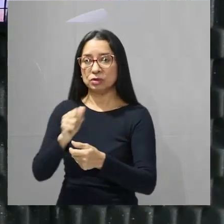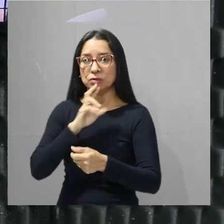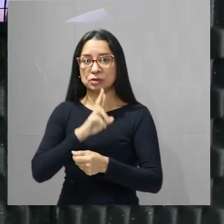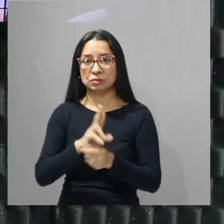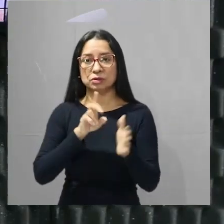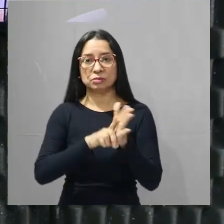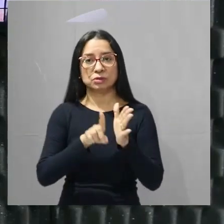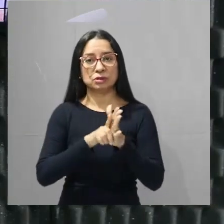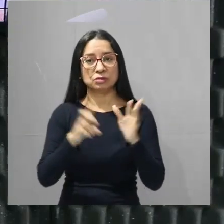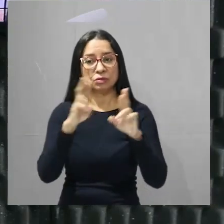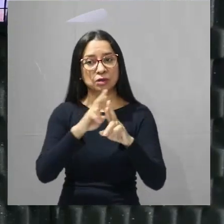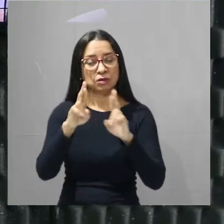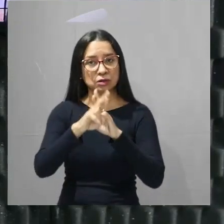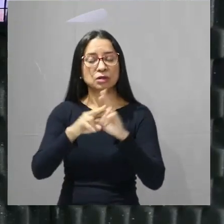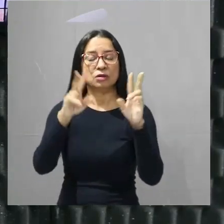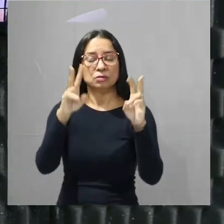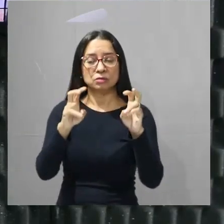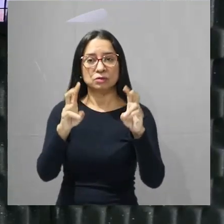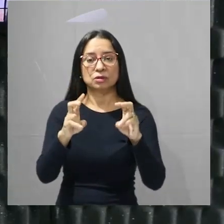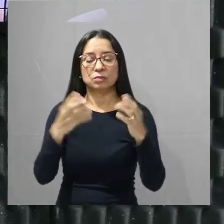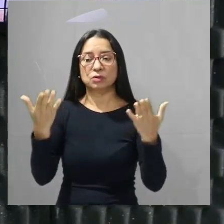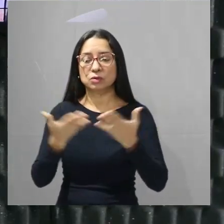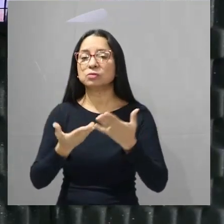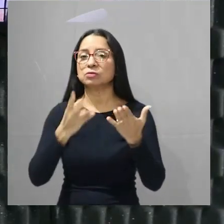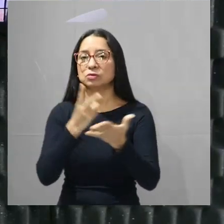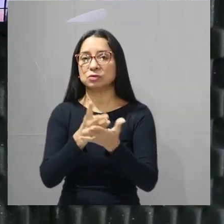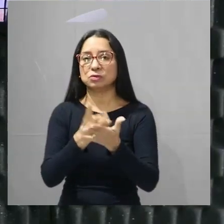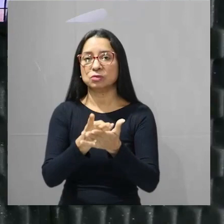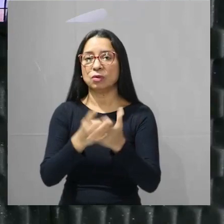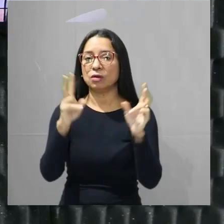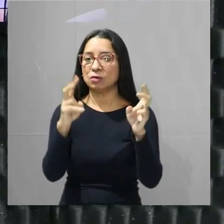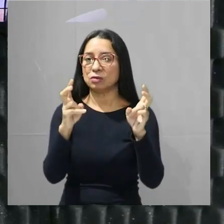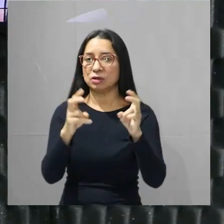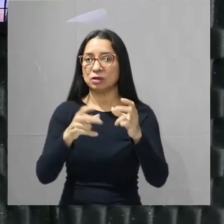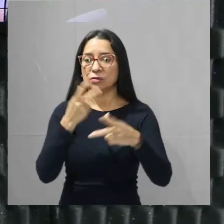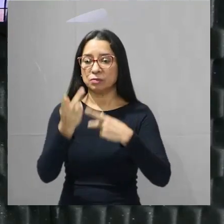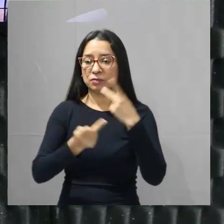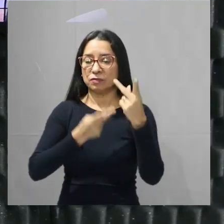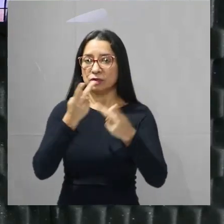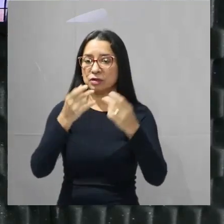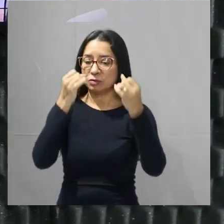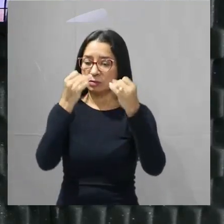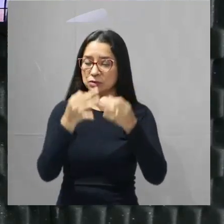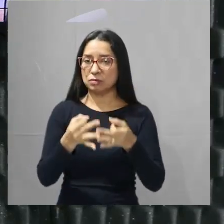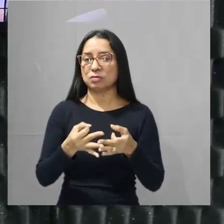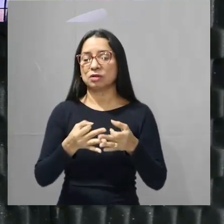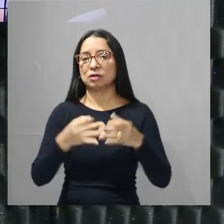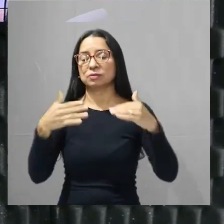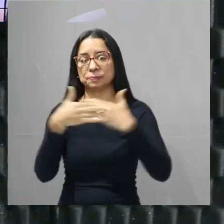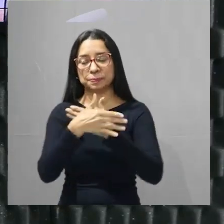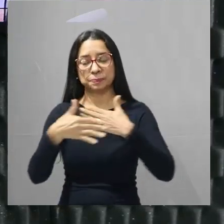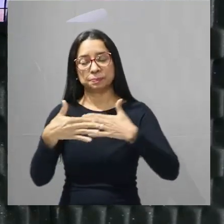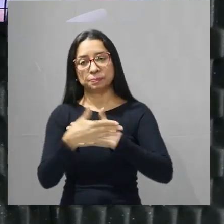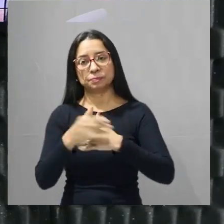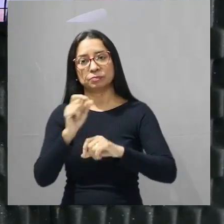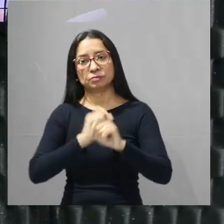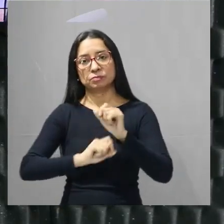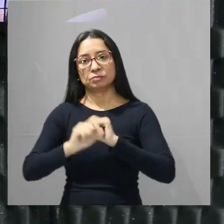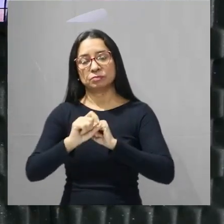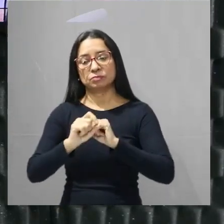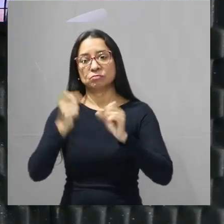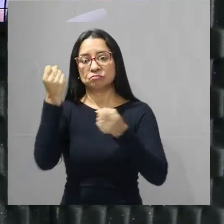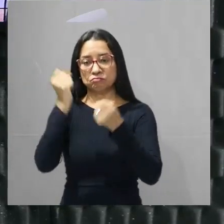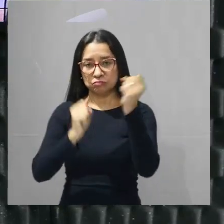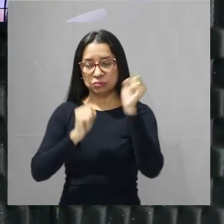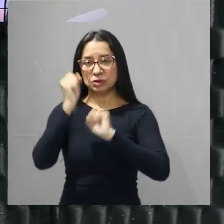E hoje, galera, nós vamos dar continuidade a essa temática falando sobre a urbanização e também, ao mesmo tempo, da